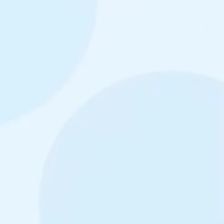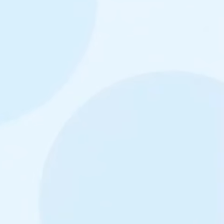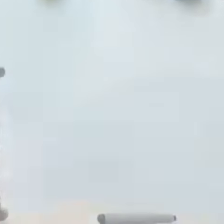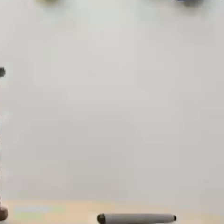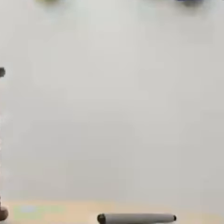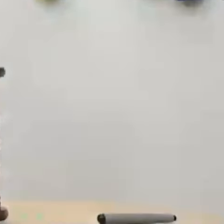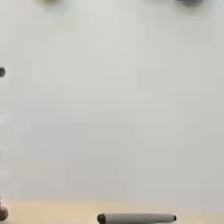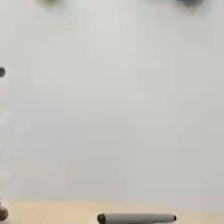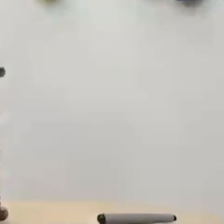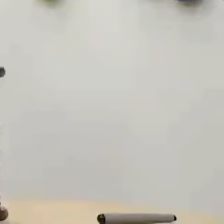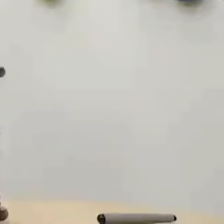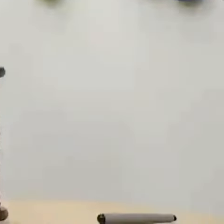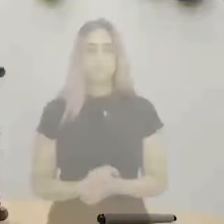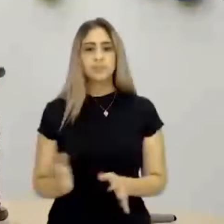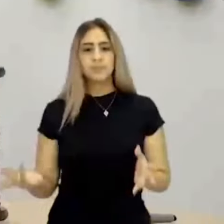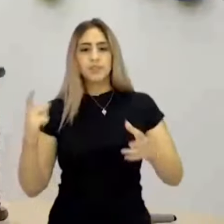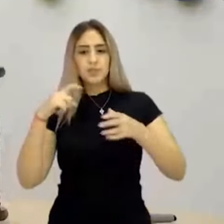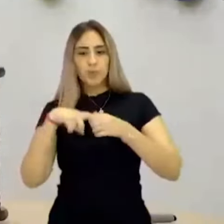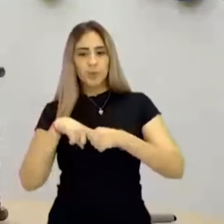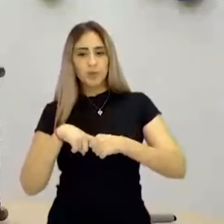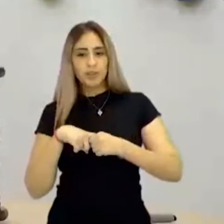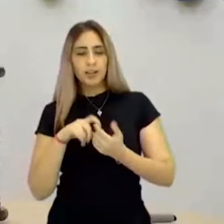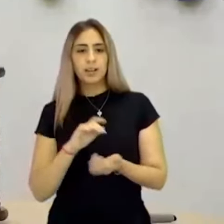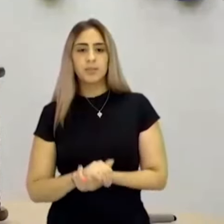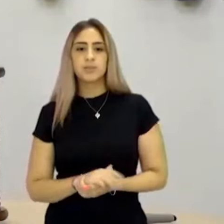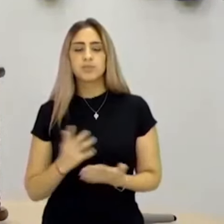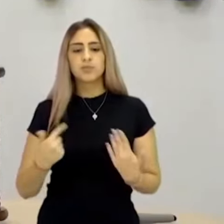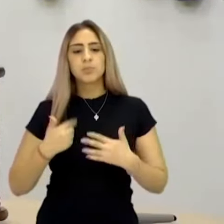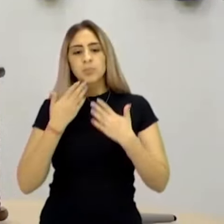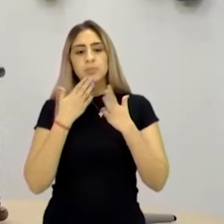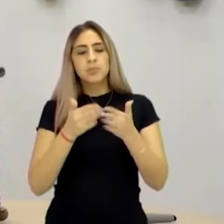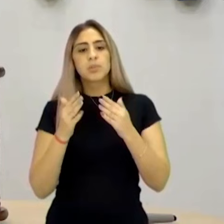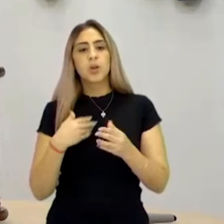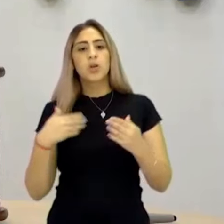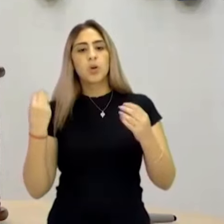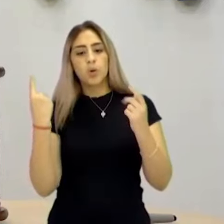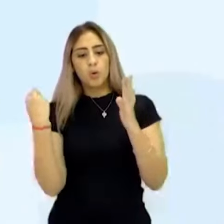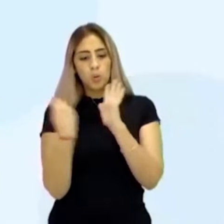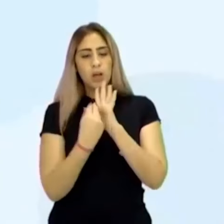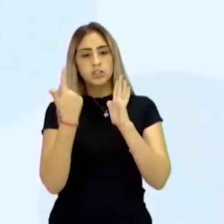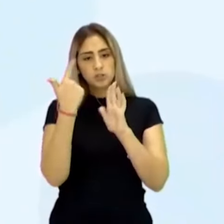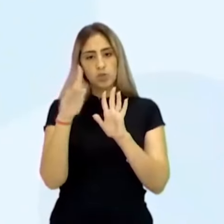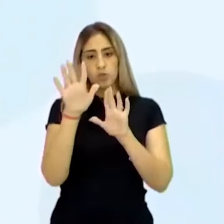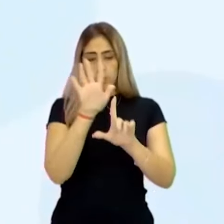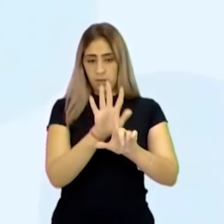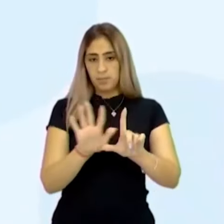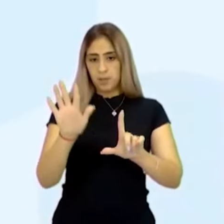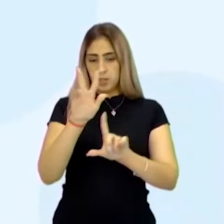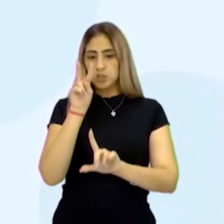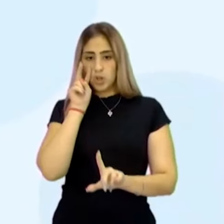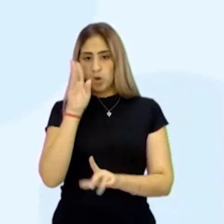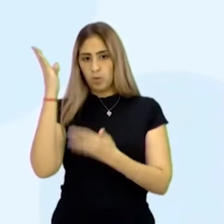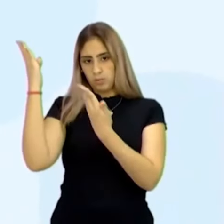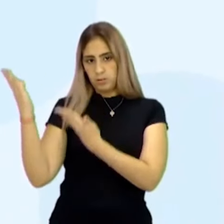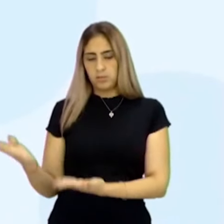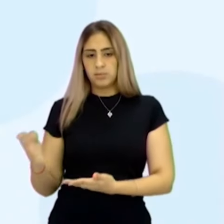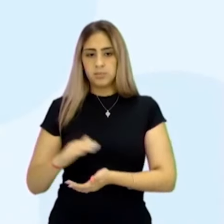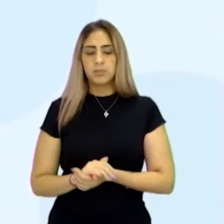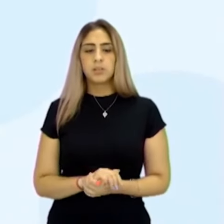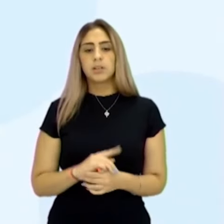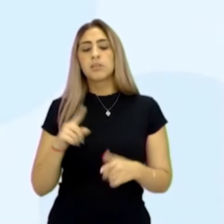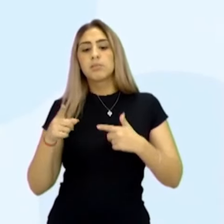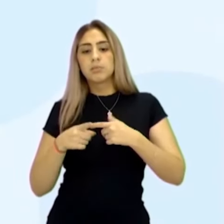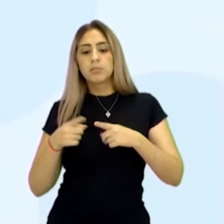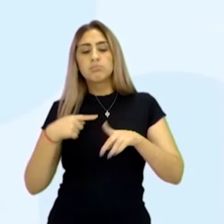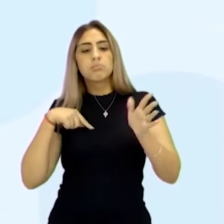Voltamos. Então, eu vou pedir para colocar novamente a imagem. Dá uma olhadinha na tela. Então, assim, a questão que está